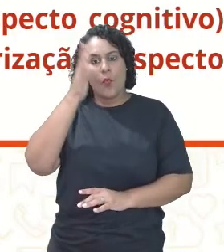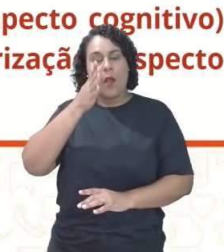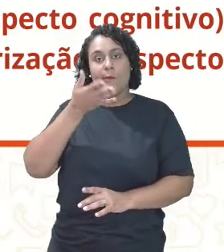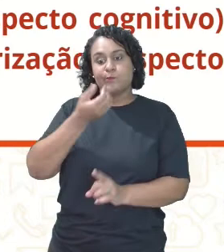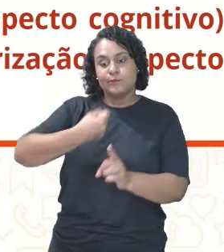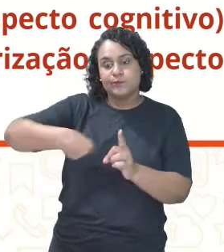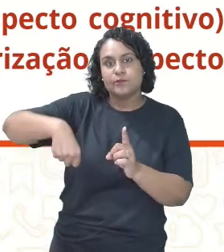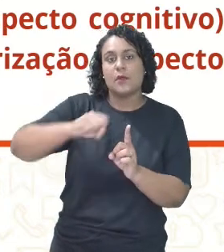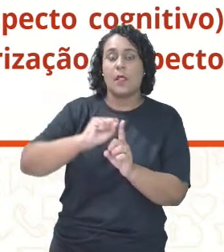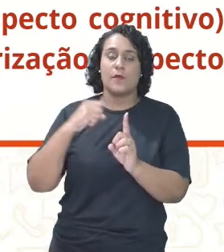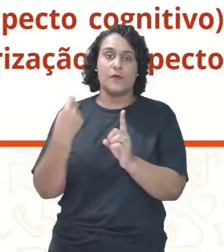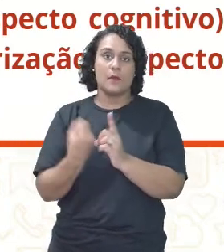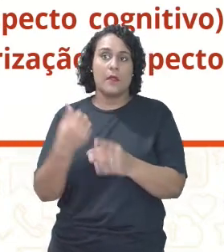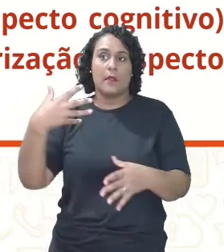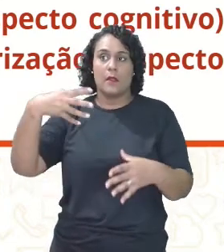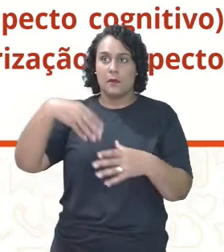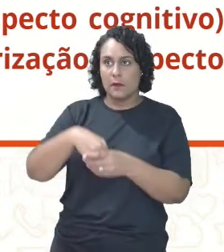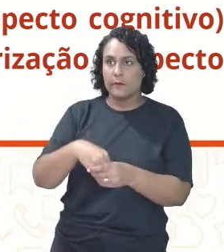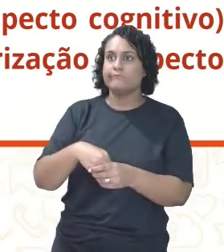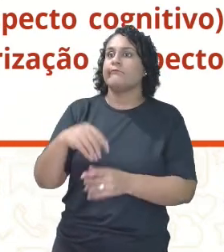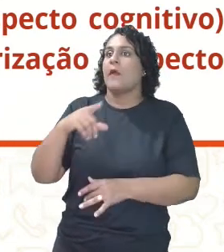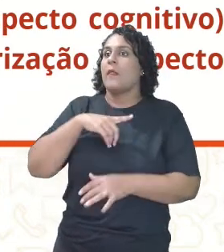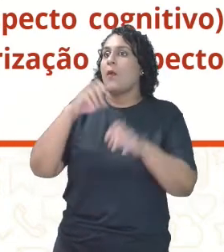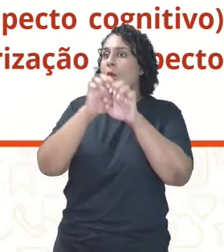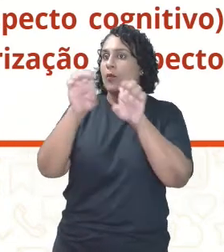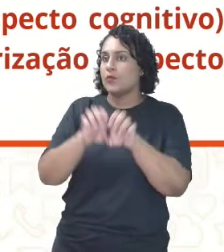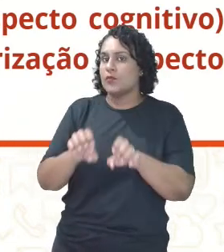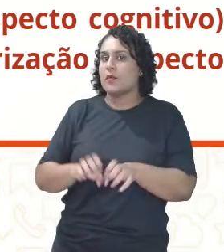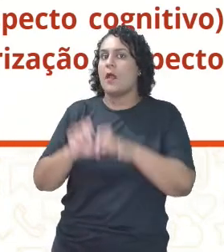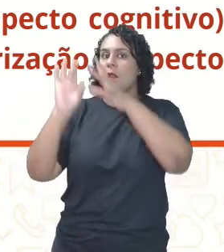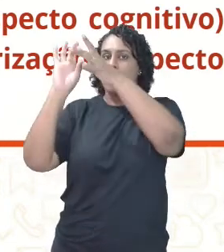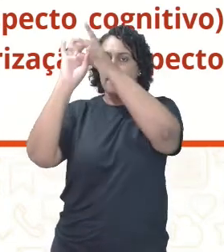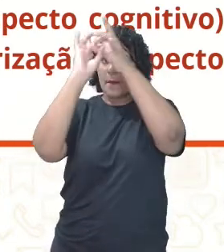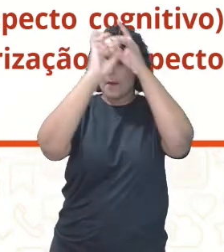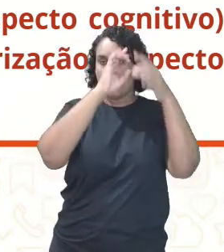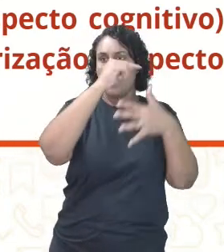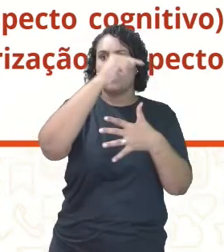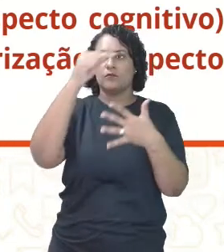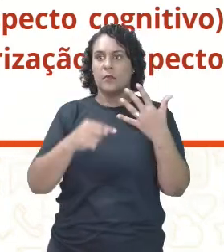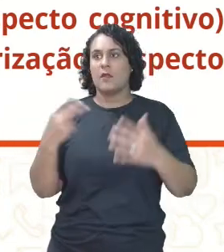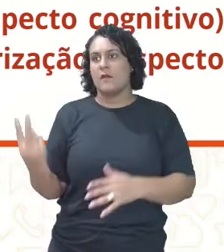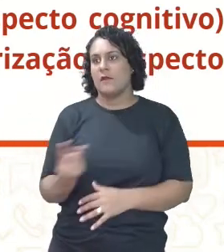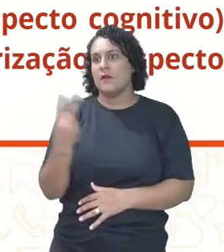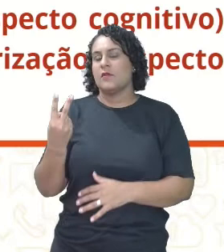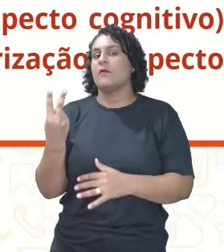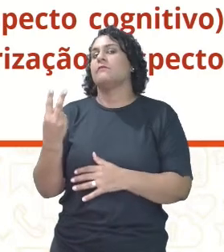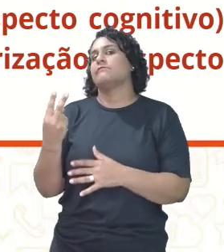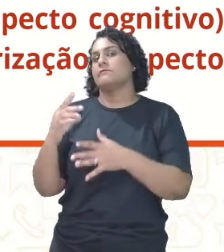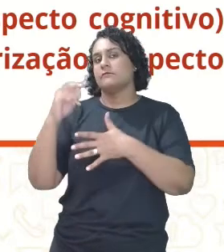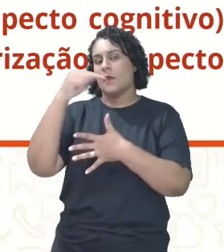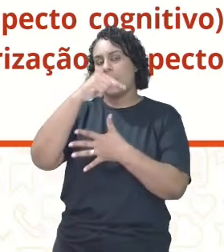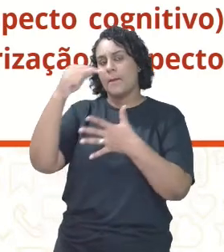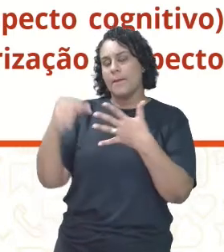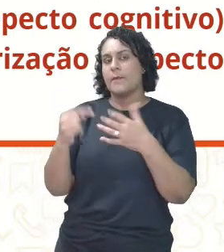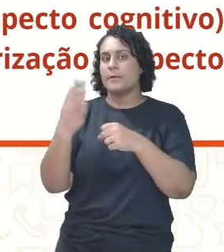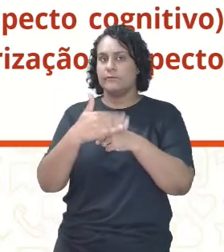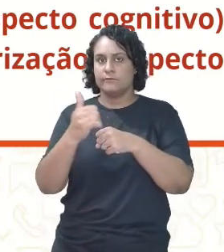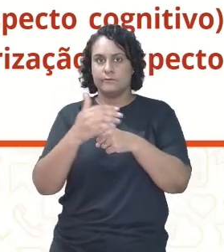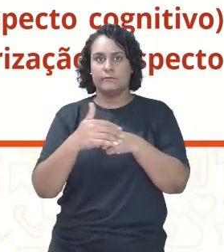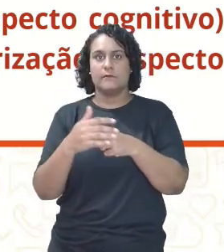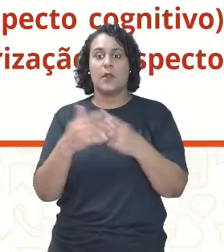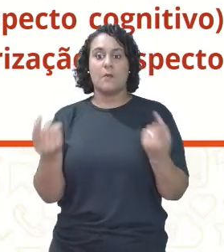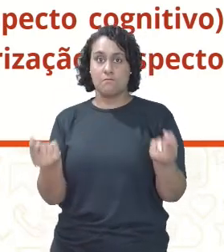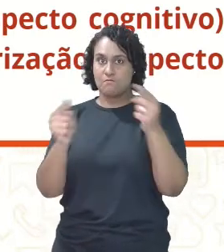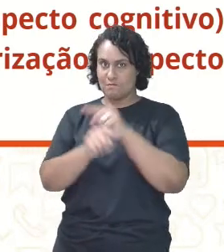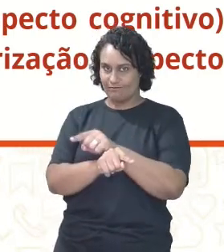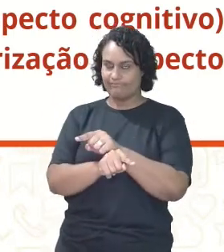uma estrutura, um aspecto cognitivo, né, que valoriza o aspecto afetivo e o aspecto afetivo também valoriza o